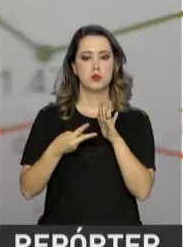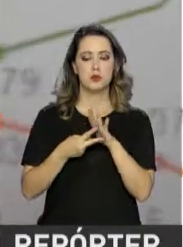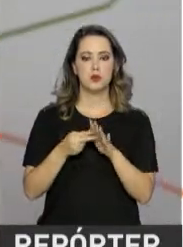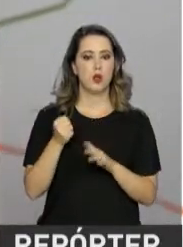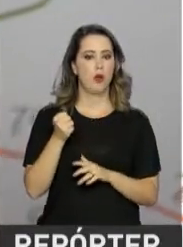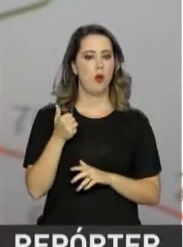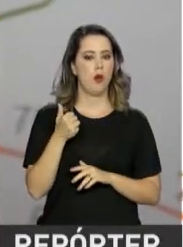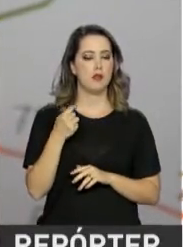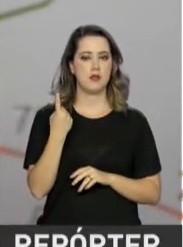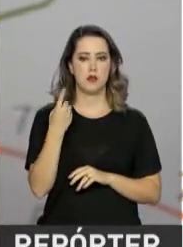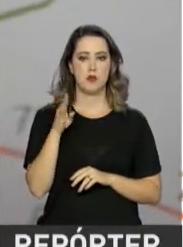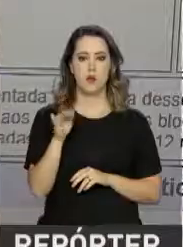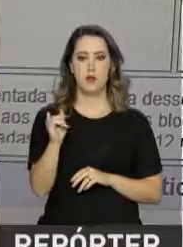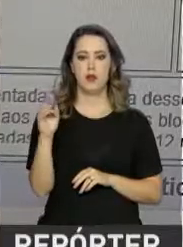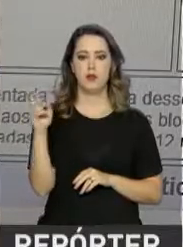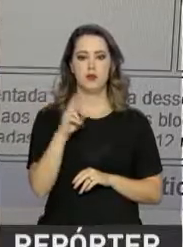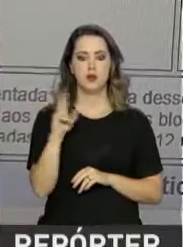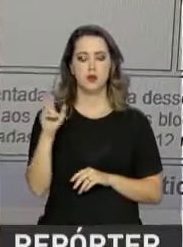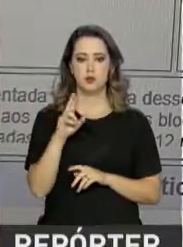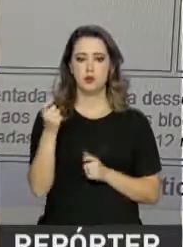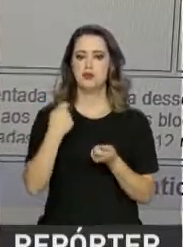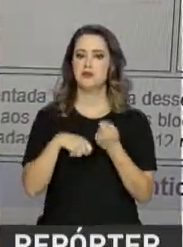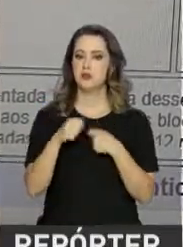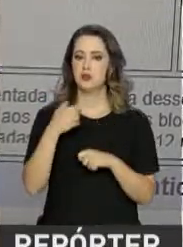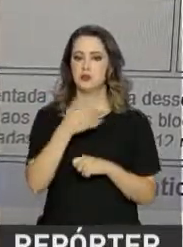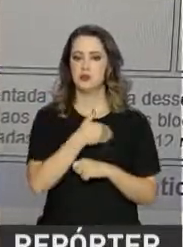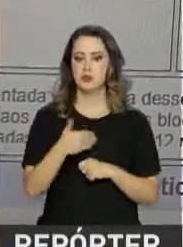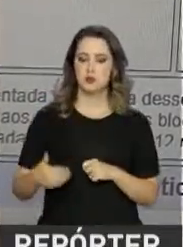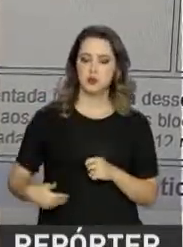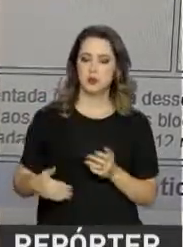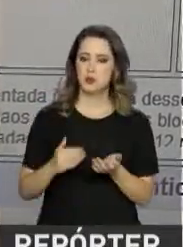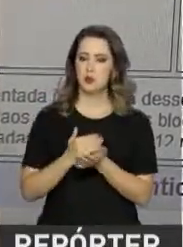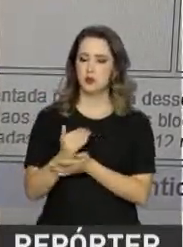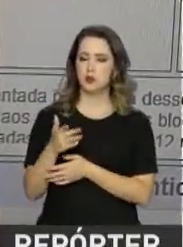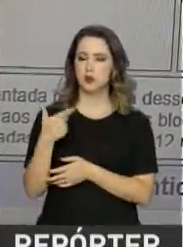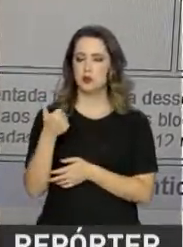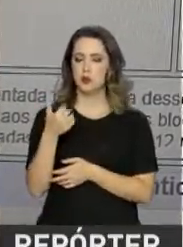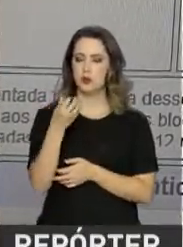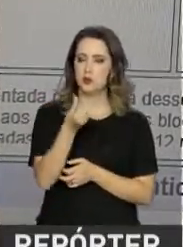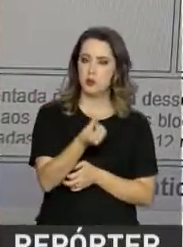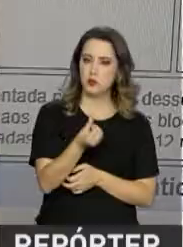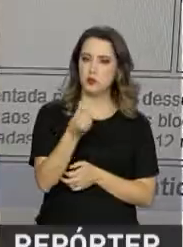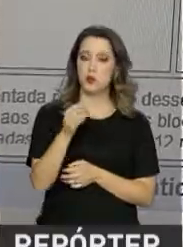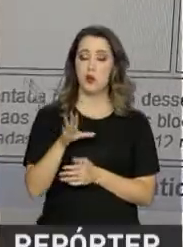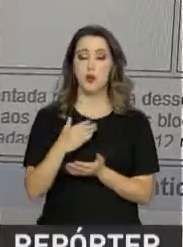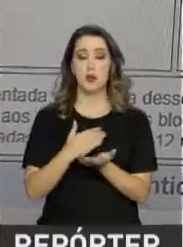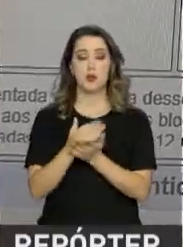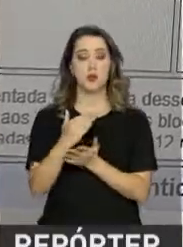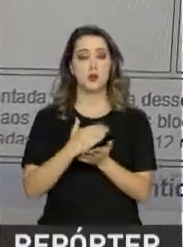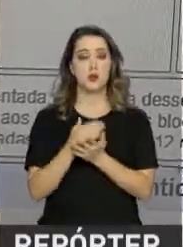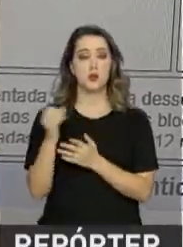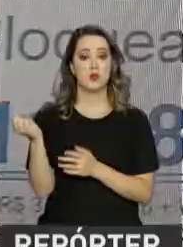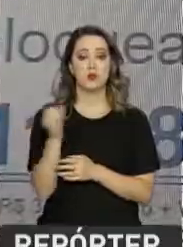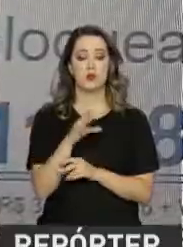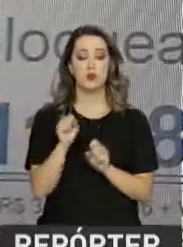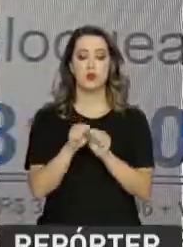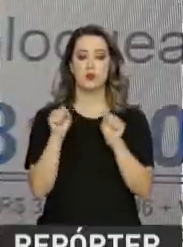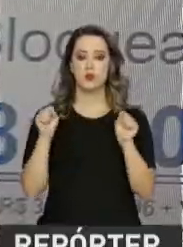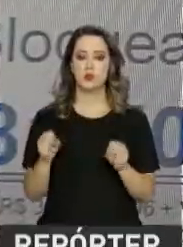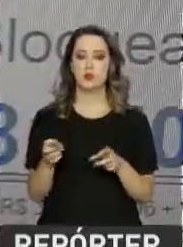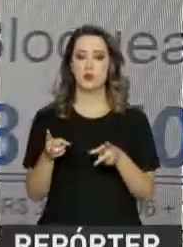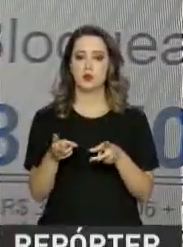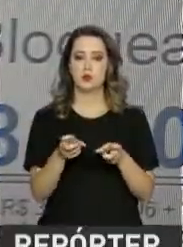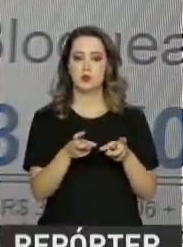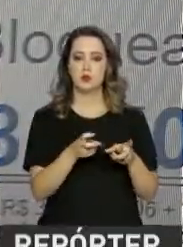quase R$ 1 bilhão aos cofres públicos desde 2016, quando foi adotado o novo sistema de